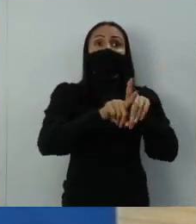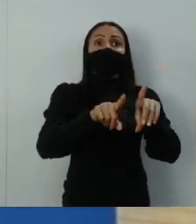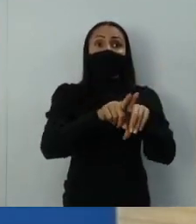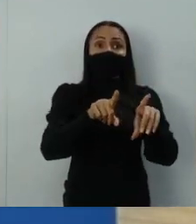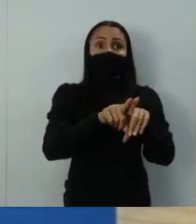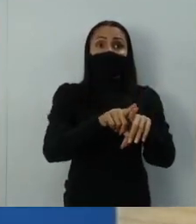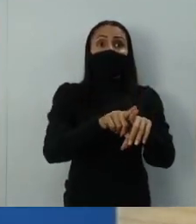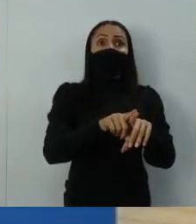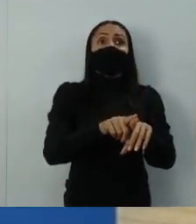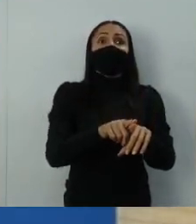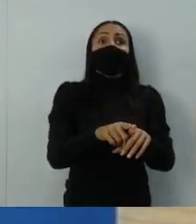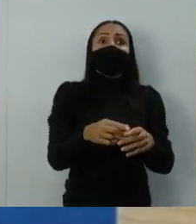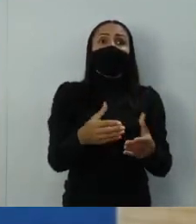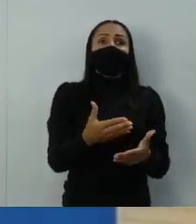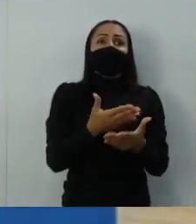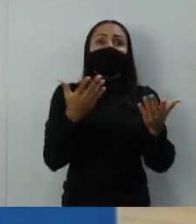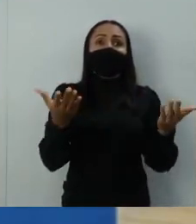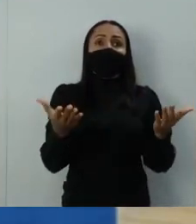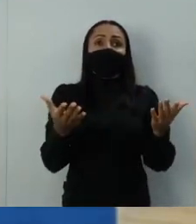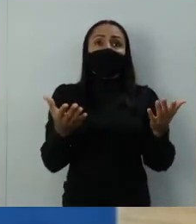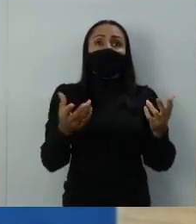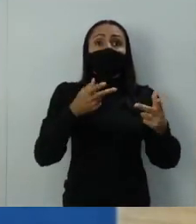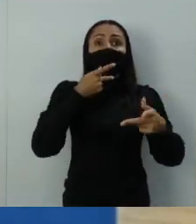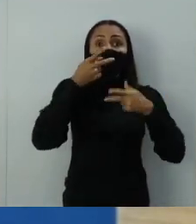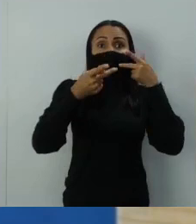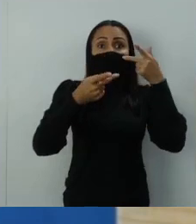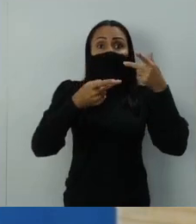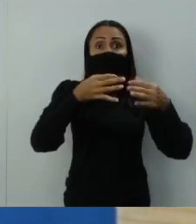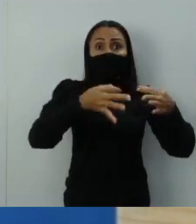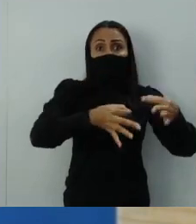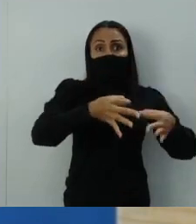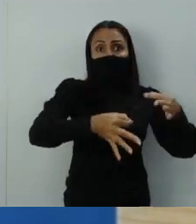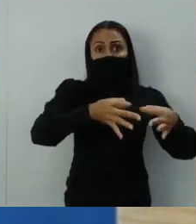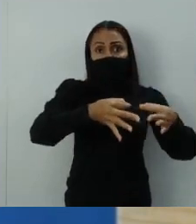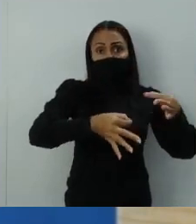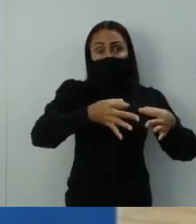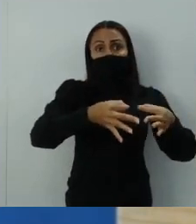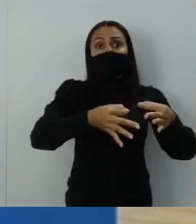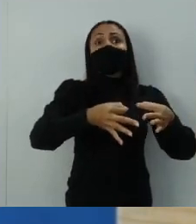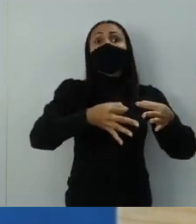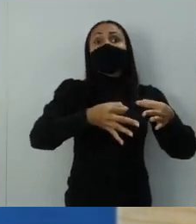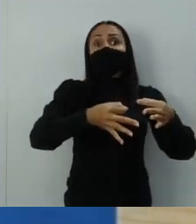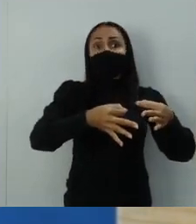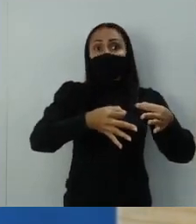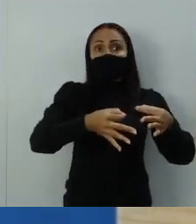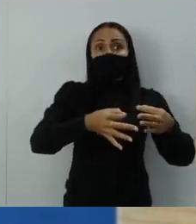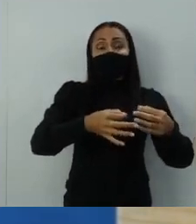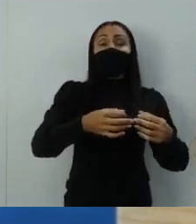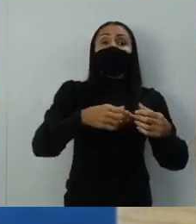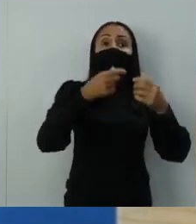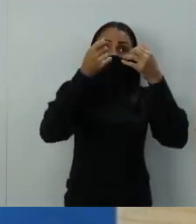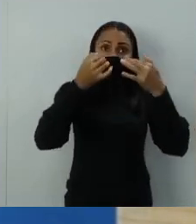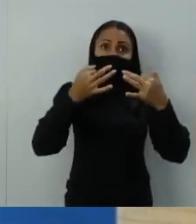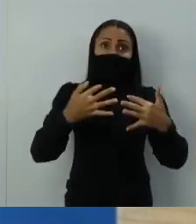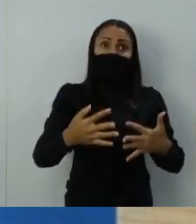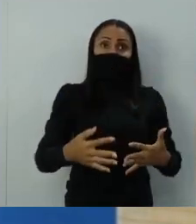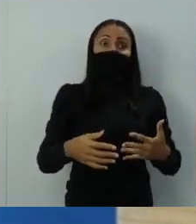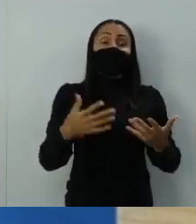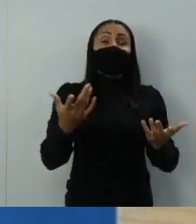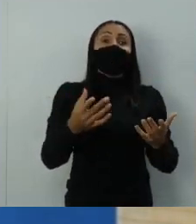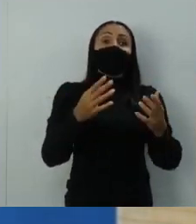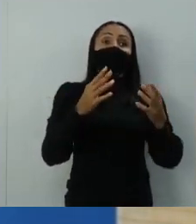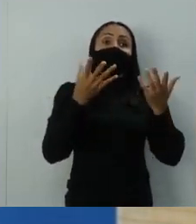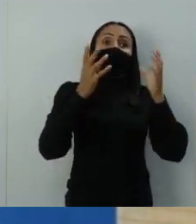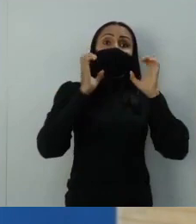do julgar. Eu expliquei também isso na aula com a galera do primeiro ano, quando a ética ela fala sobre